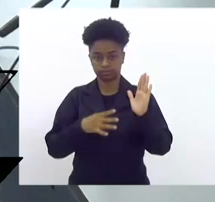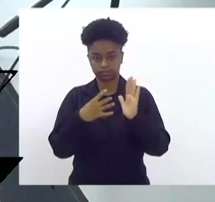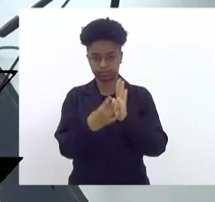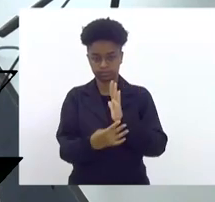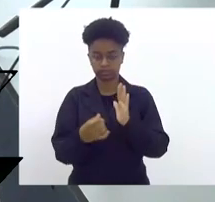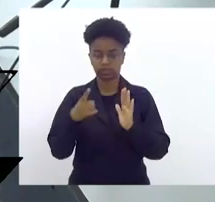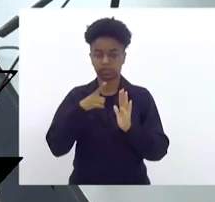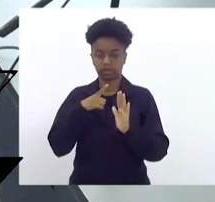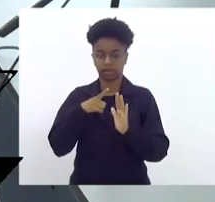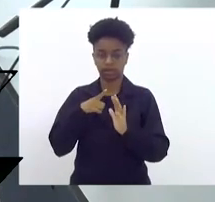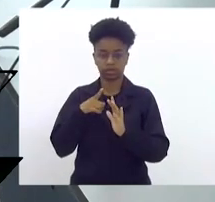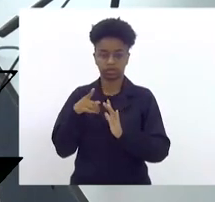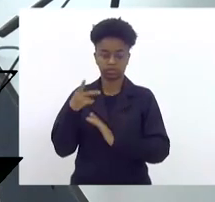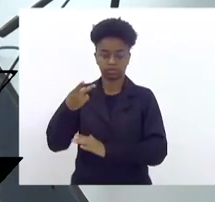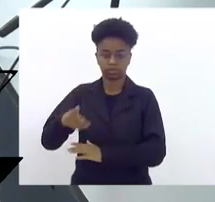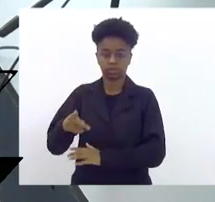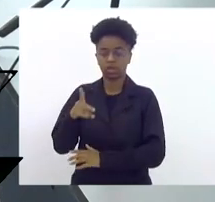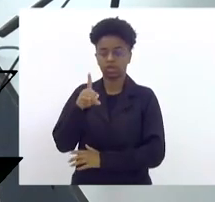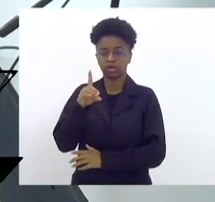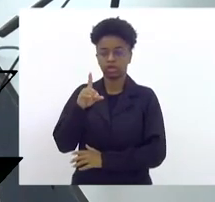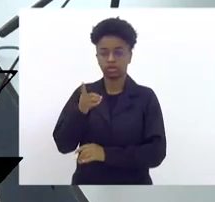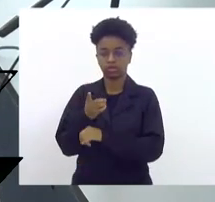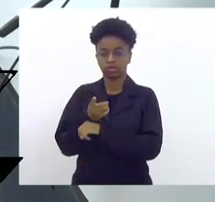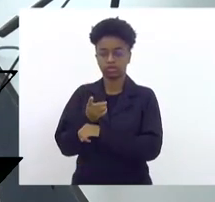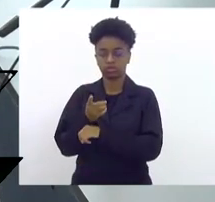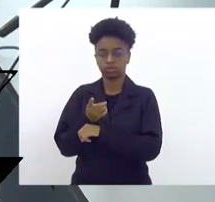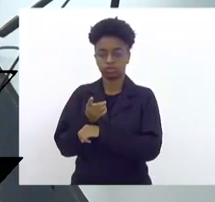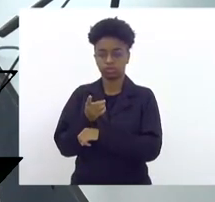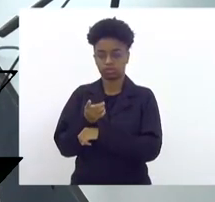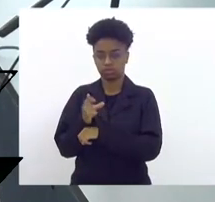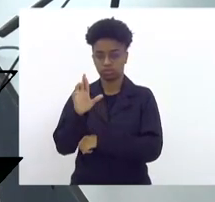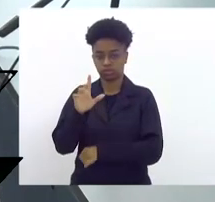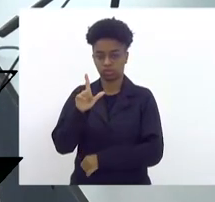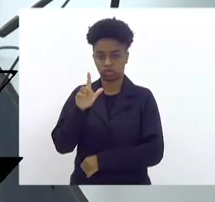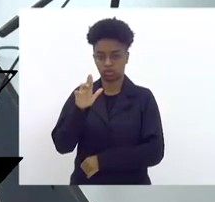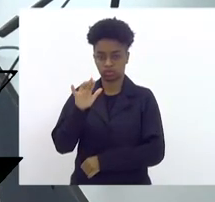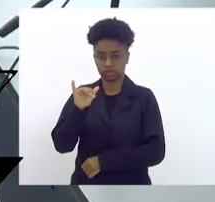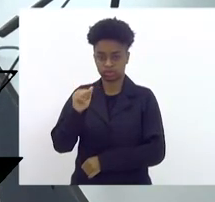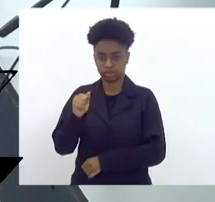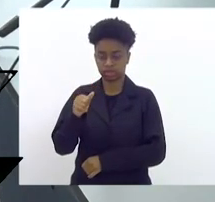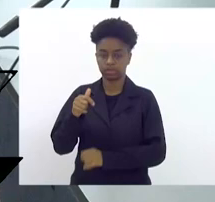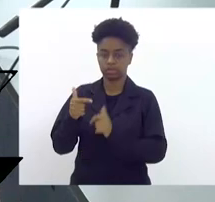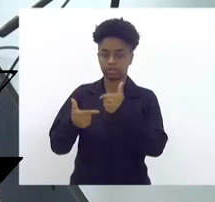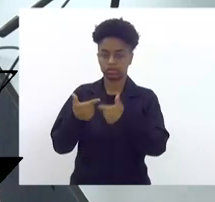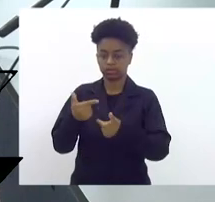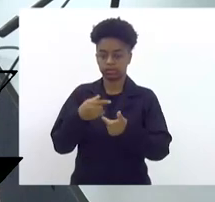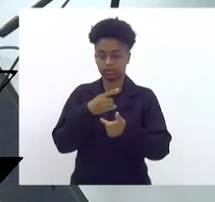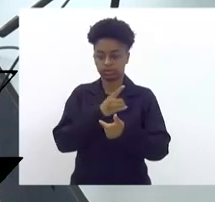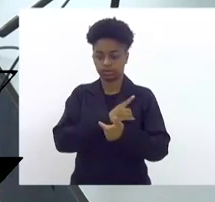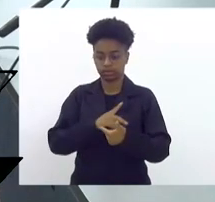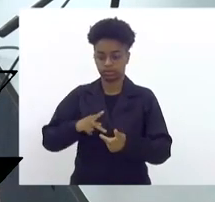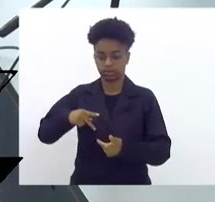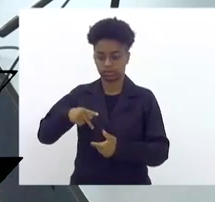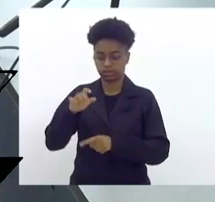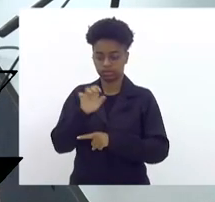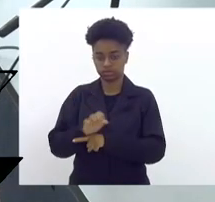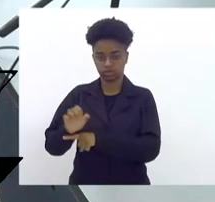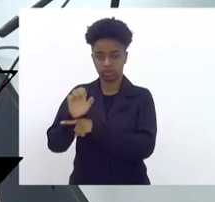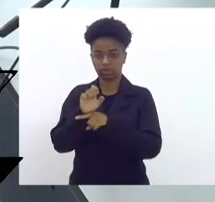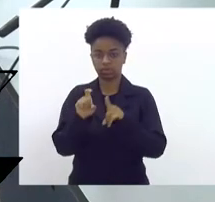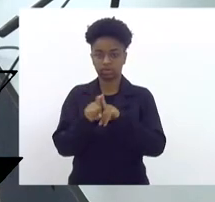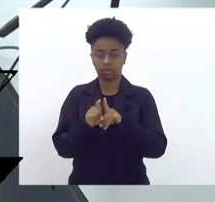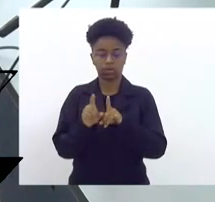tem auditiva da Dra Lúcia Helena Silva Barros de Oliveira que é da Defensoria Pública Estadual coordenadora